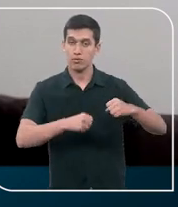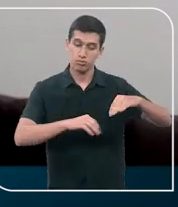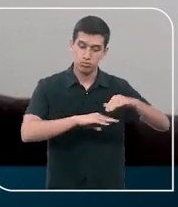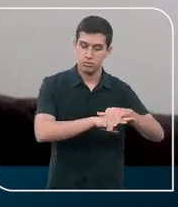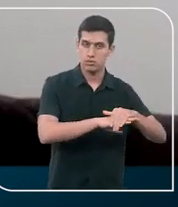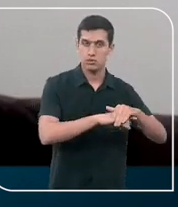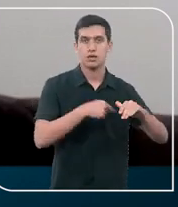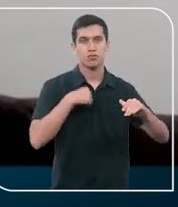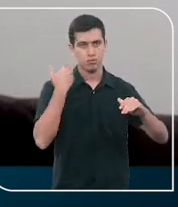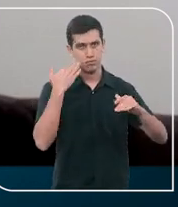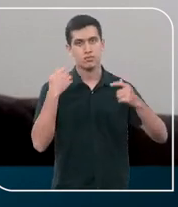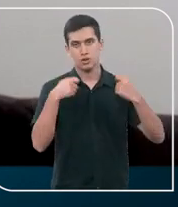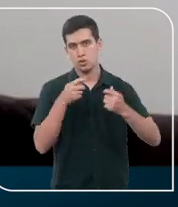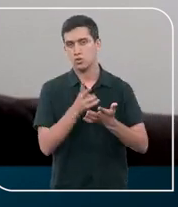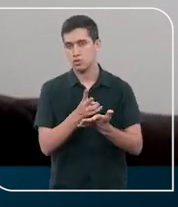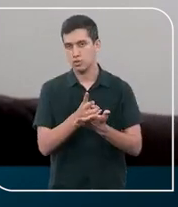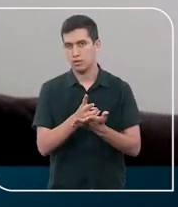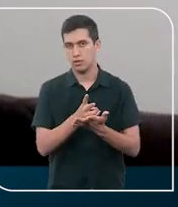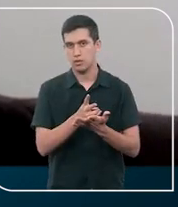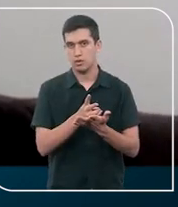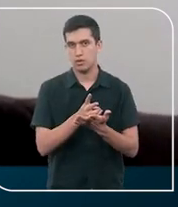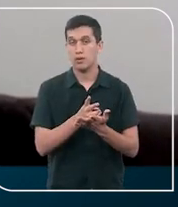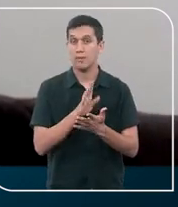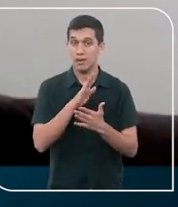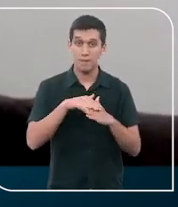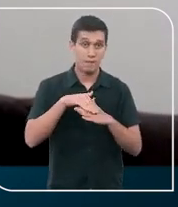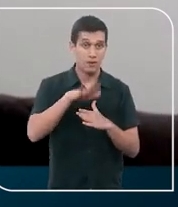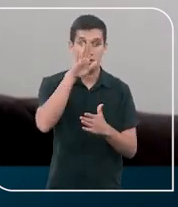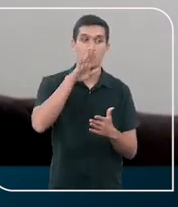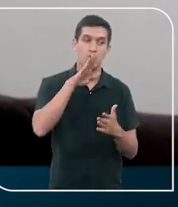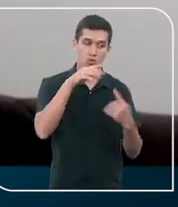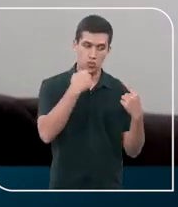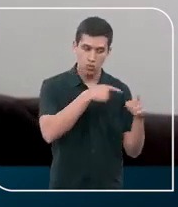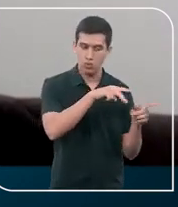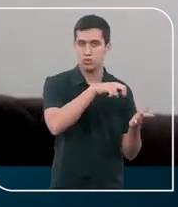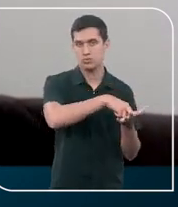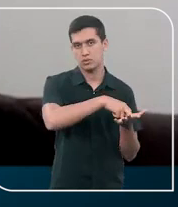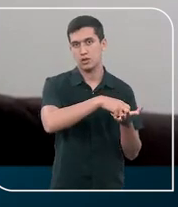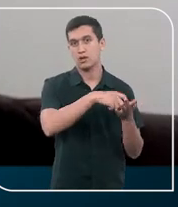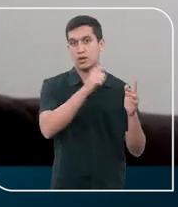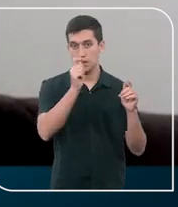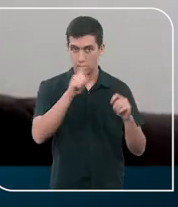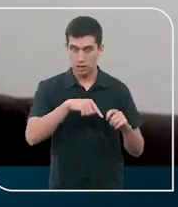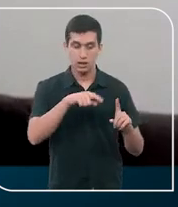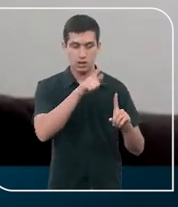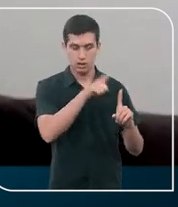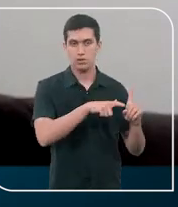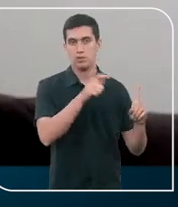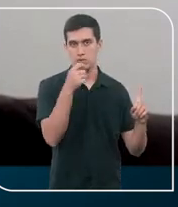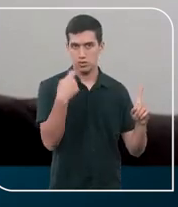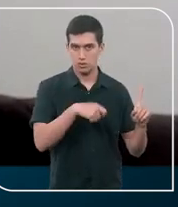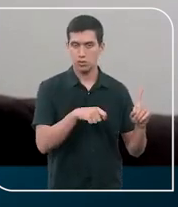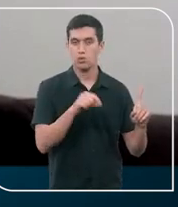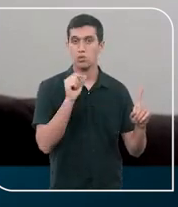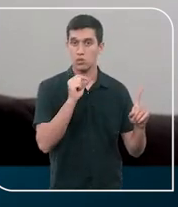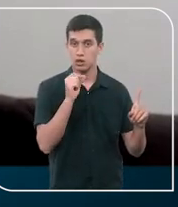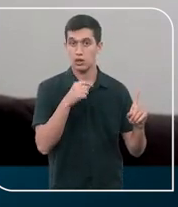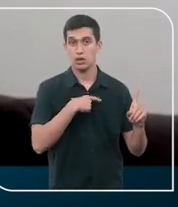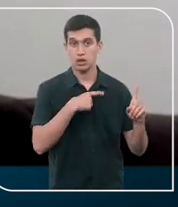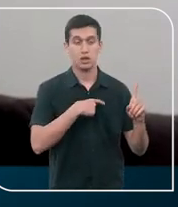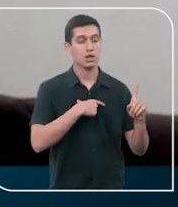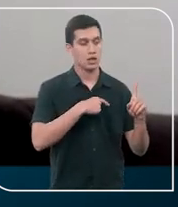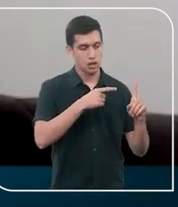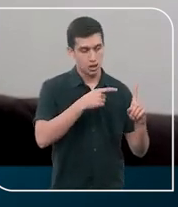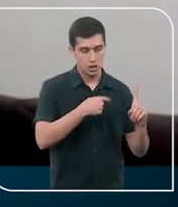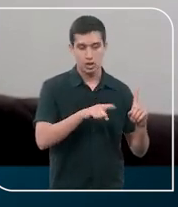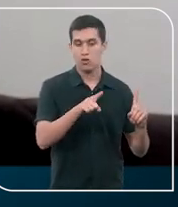seja razoável. Porém, a maior penalidade para mim é que realmente que ele seja ali cerceado do direito de